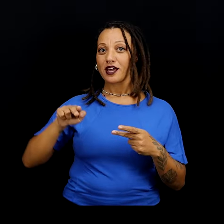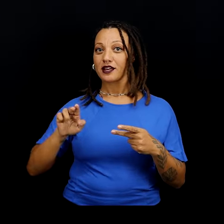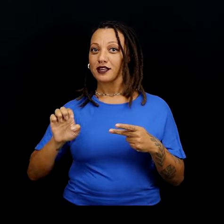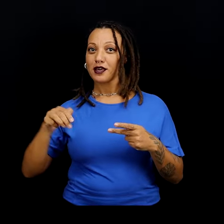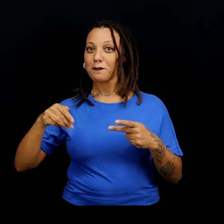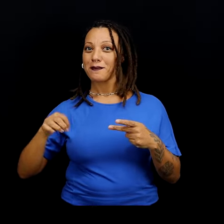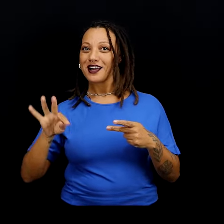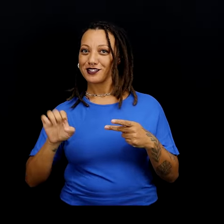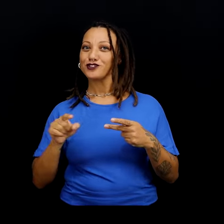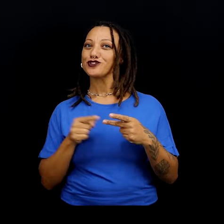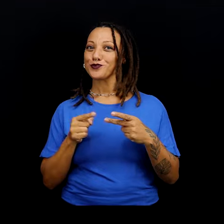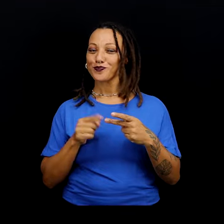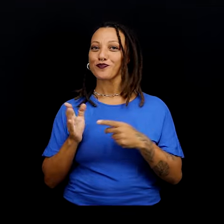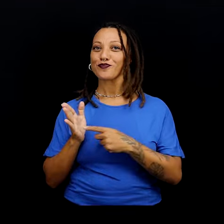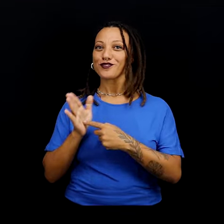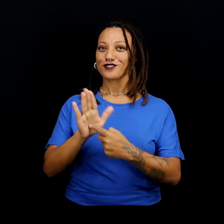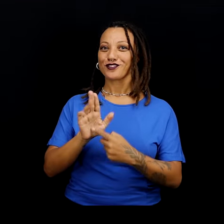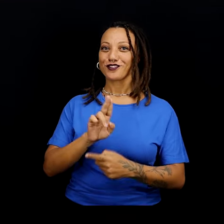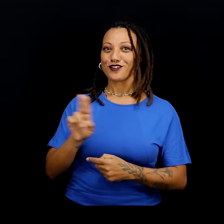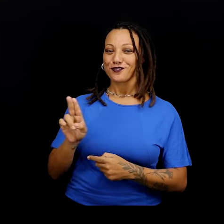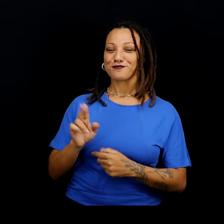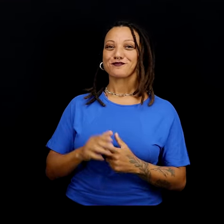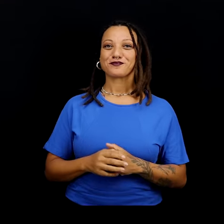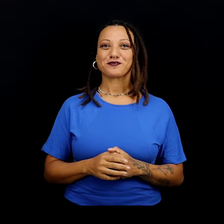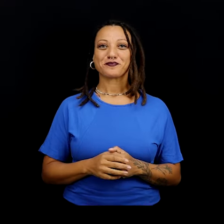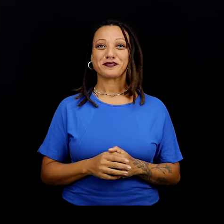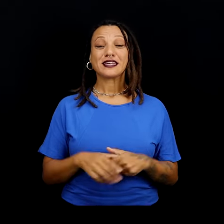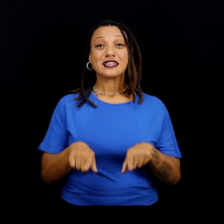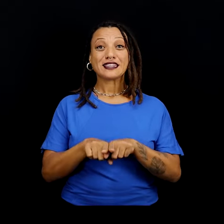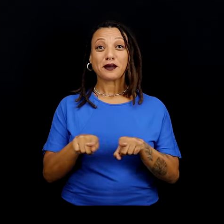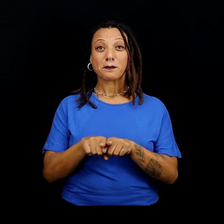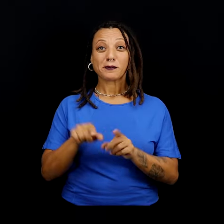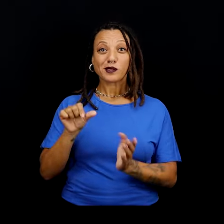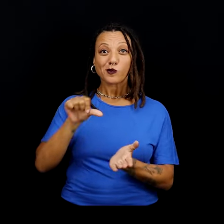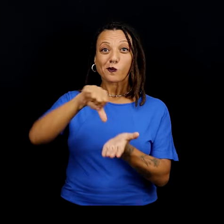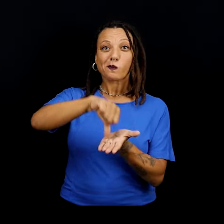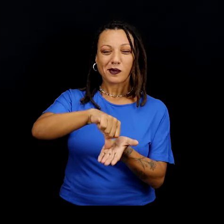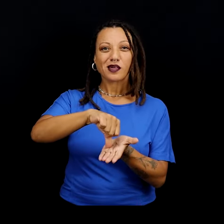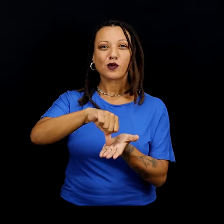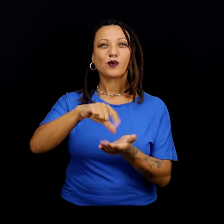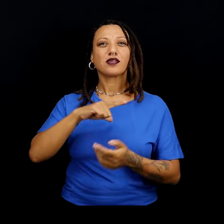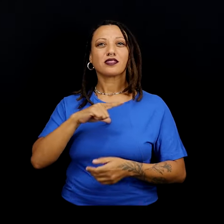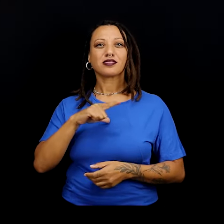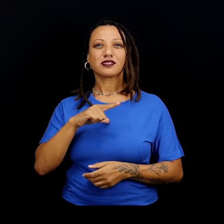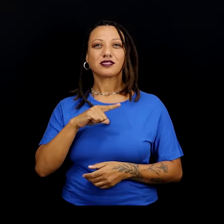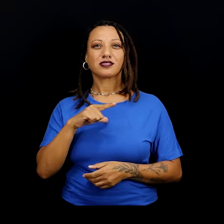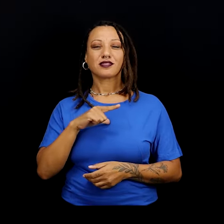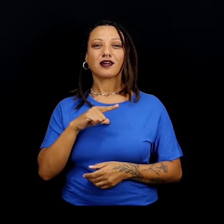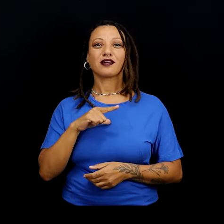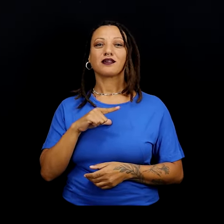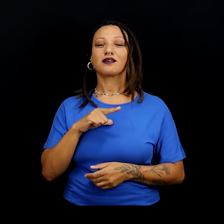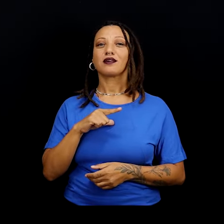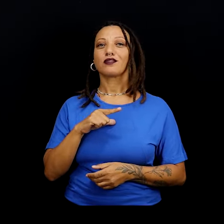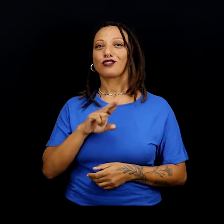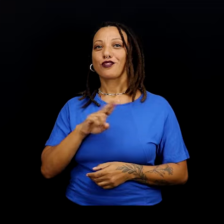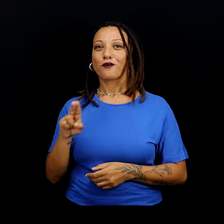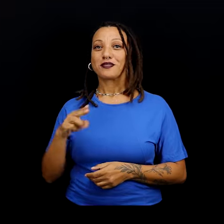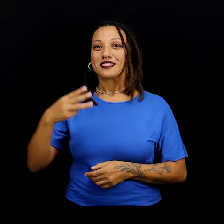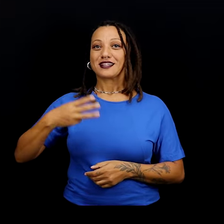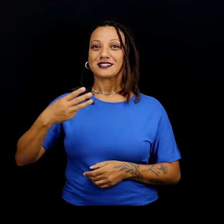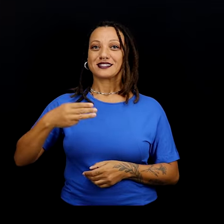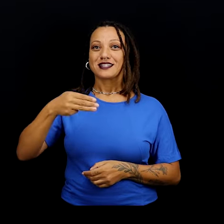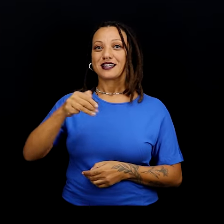o nome à exposição. E ela tem também, logo no meio do salão, uma obra chamada A Terceira Margem do